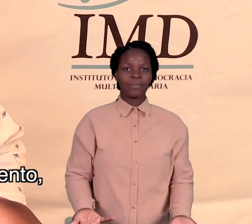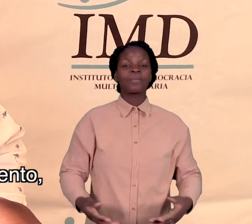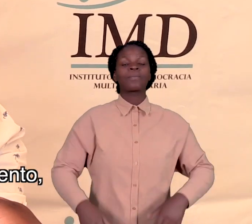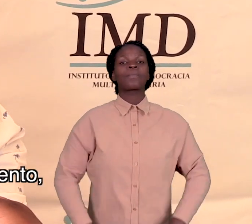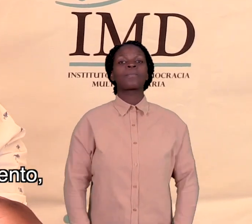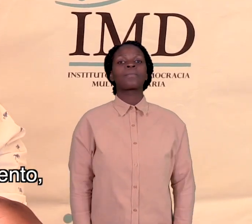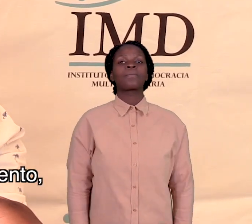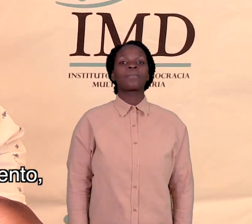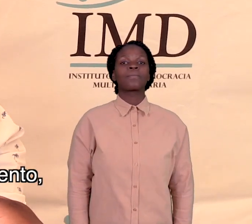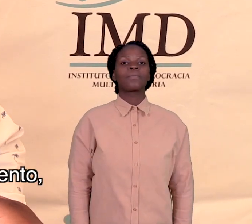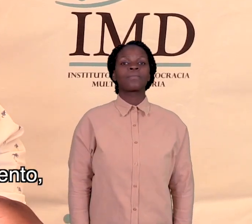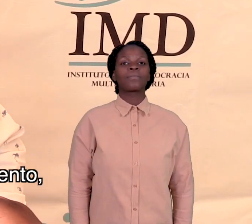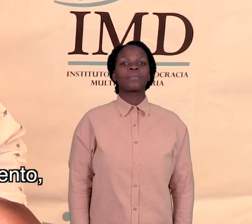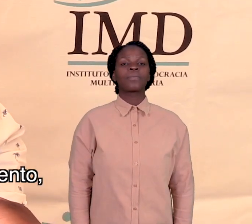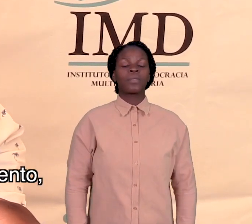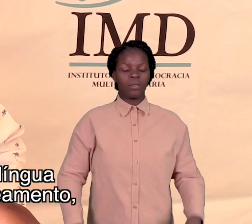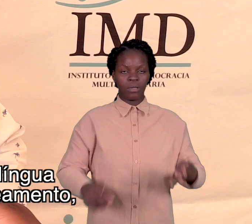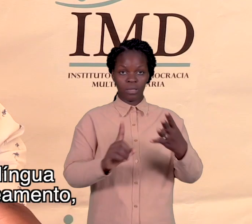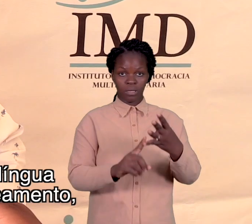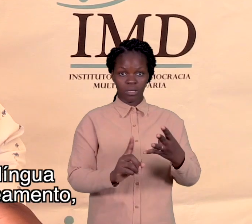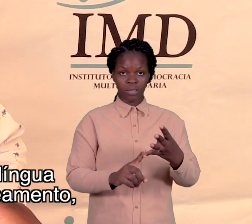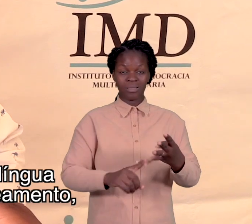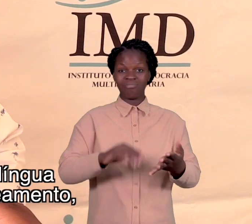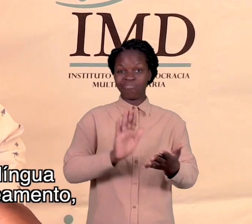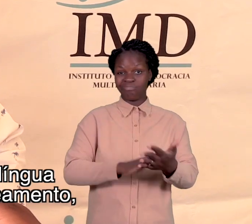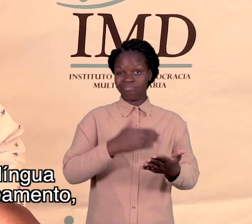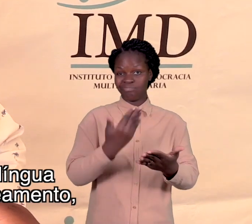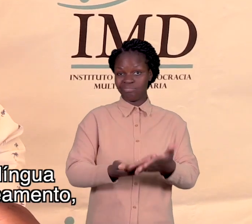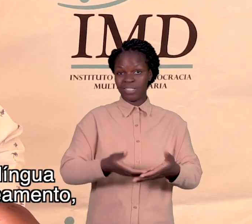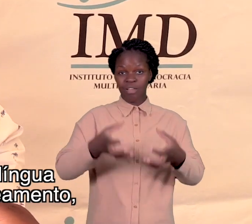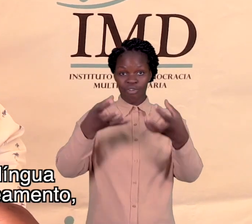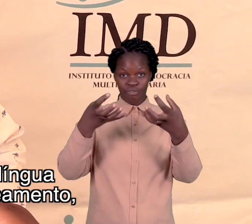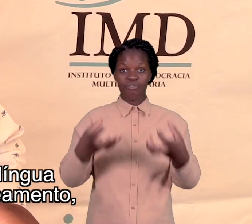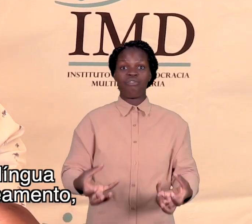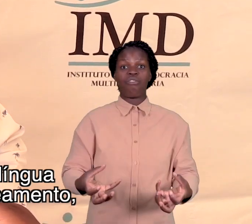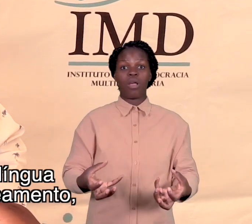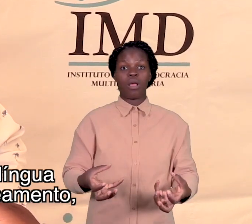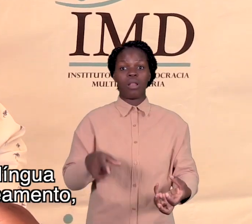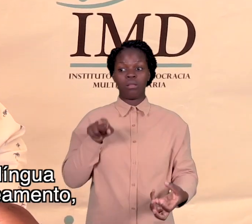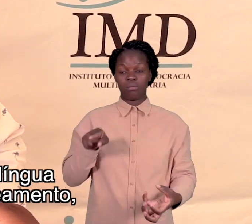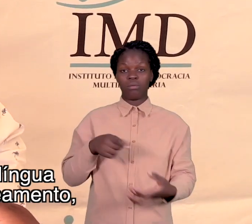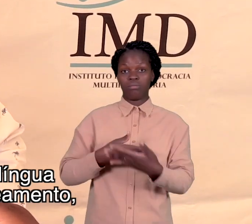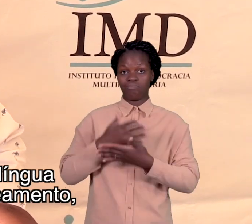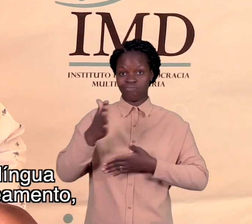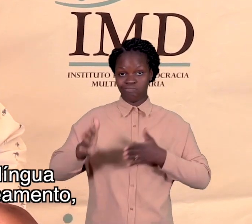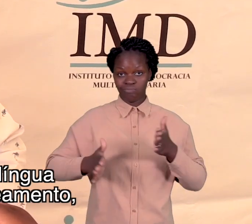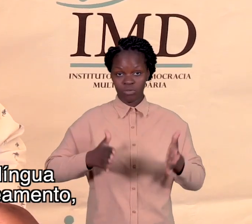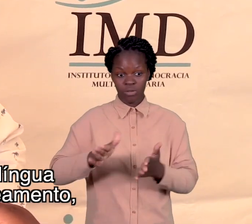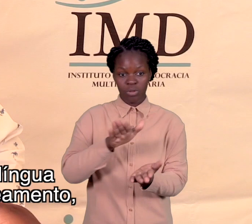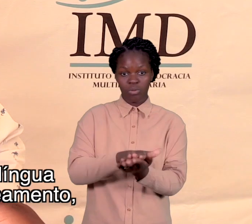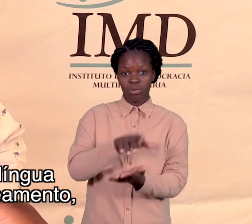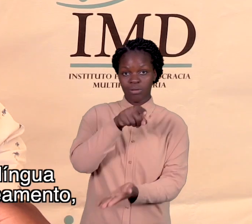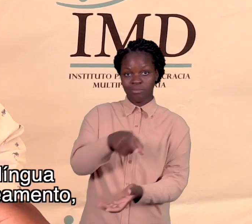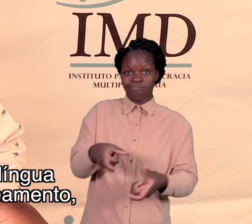postos de recenseamento, a falta de interpretação desta língua de sinal nos locais